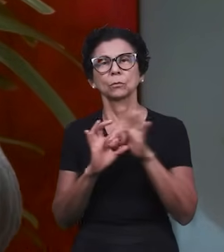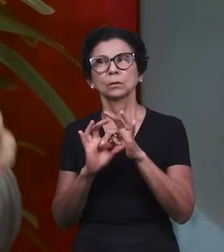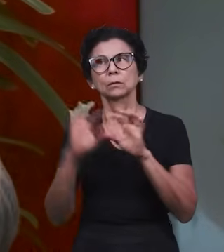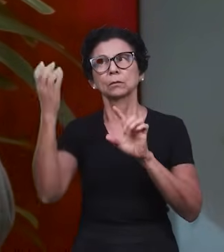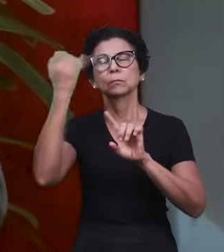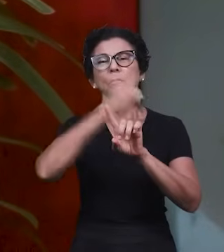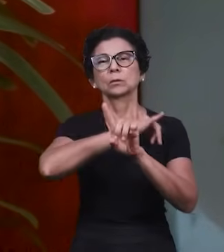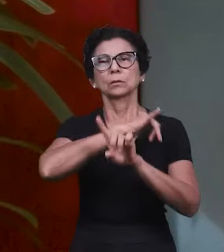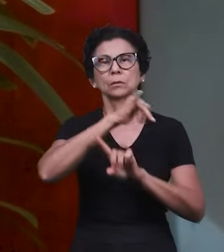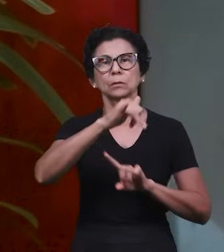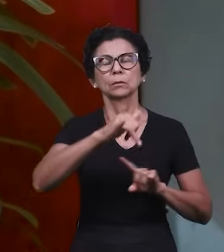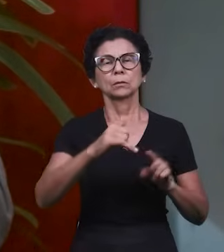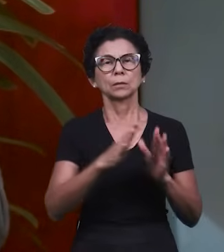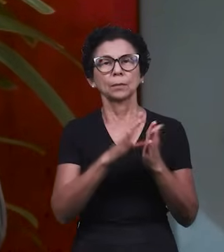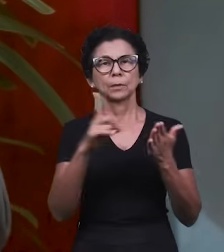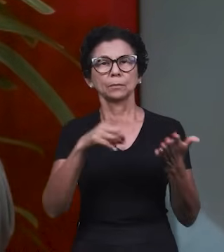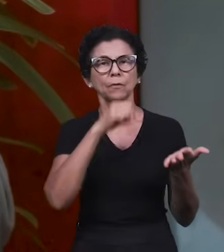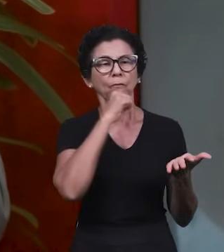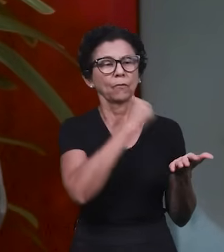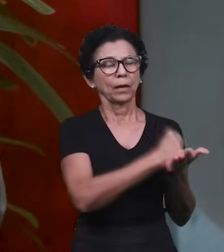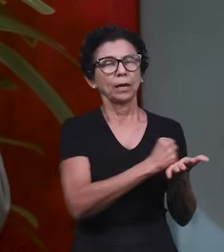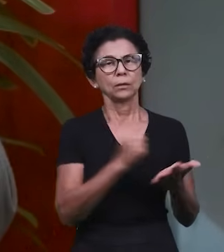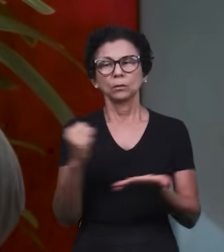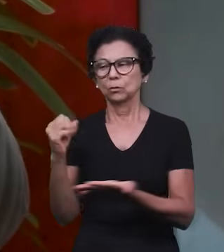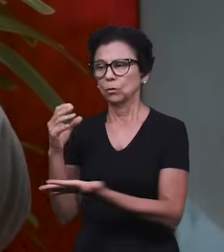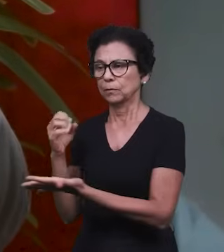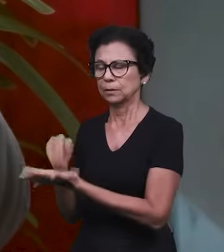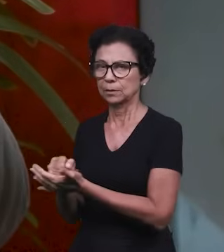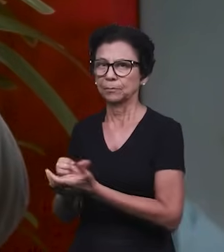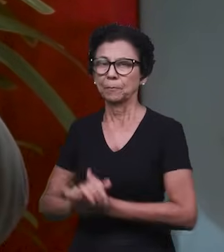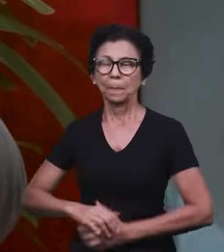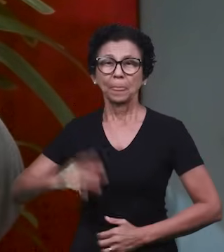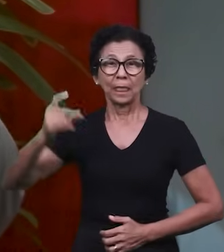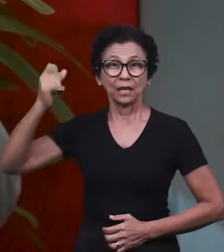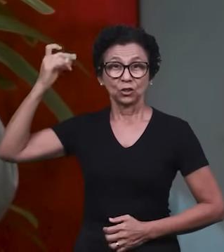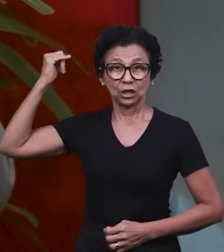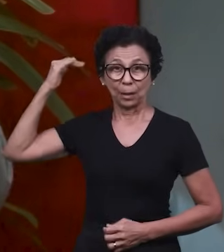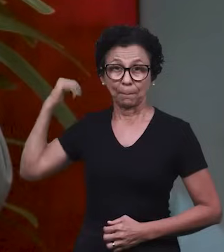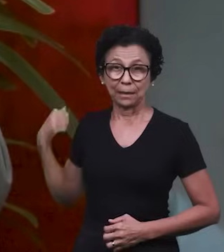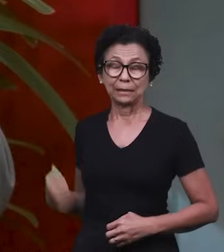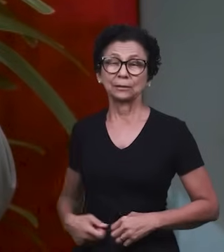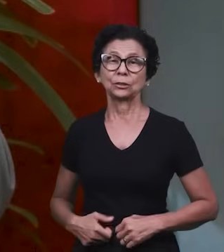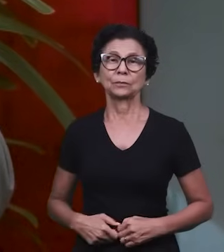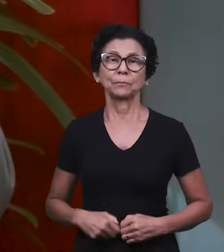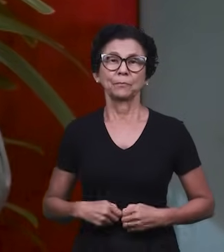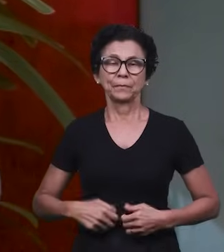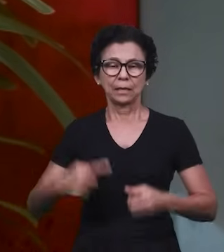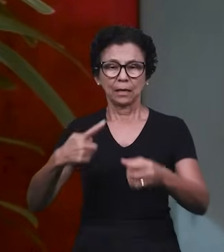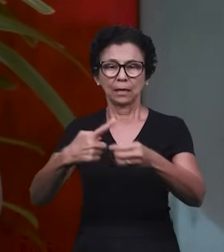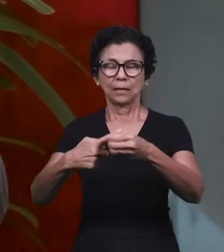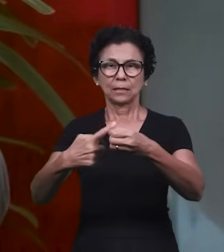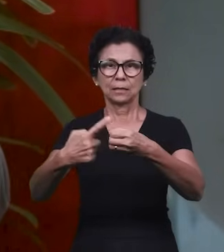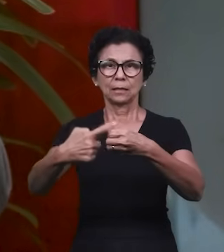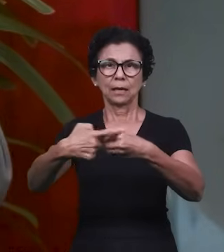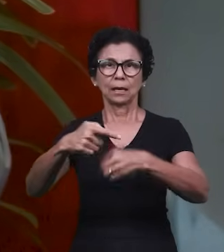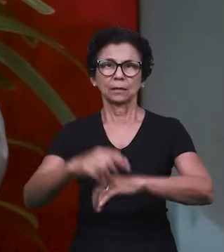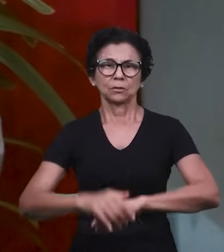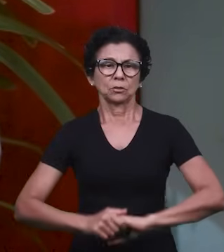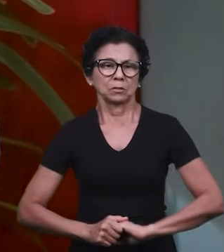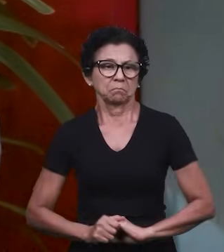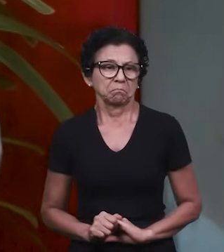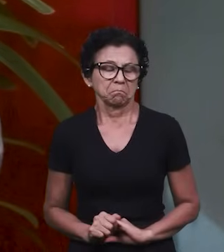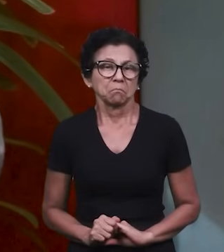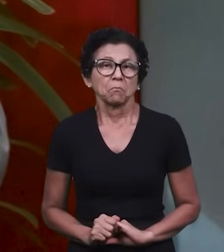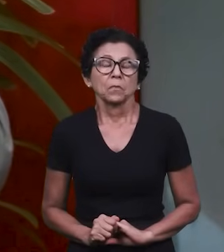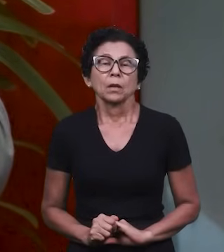aconteceu no Velho e no Novo Testamento, no passado as cidades elas funcionavam da seguinte maneira: não havia indústria,